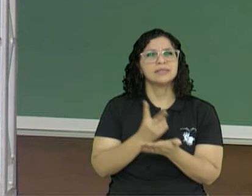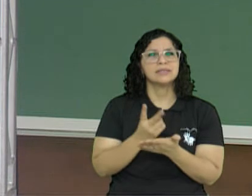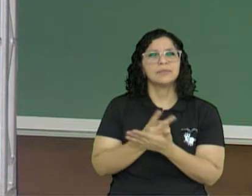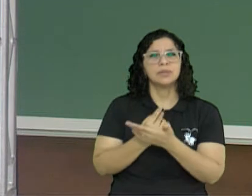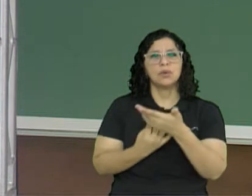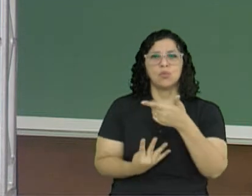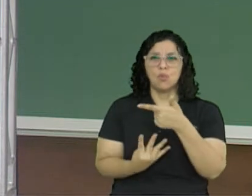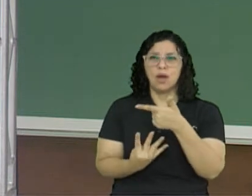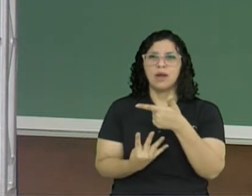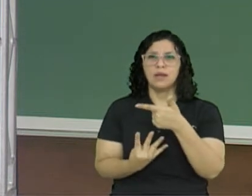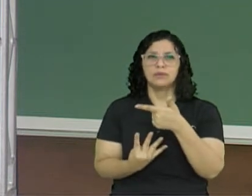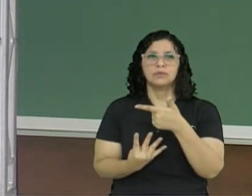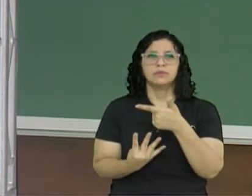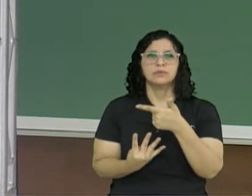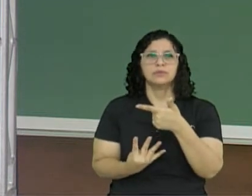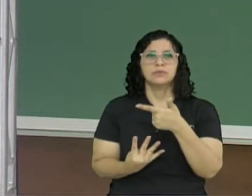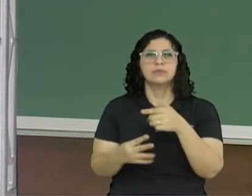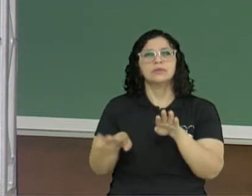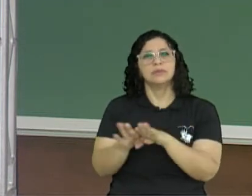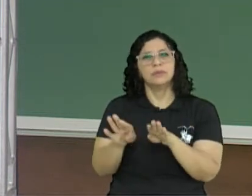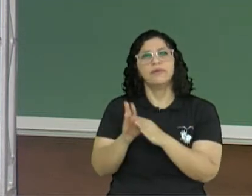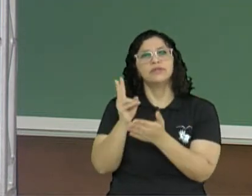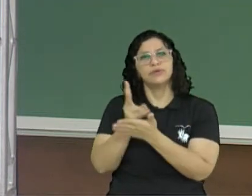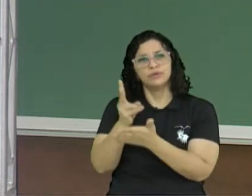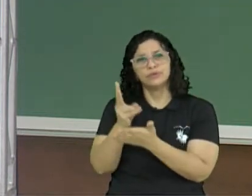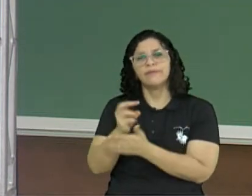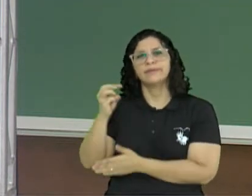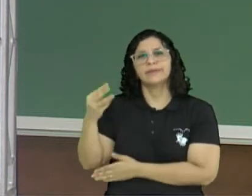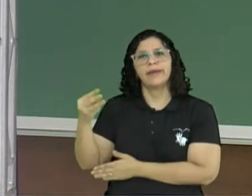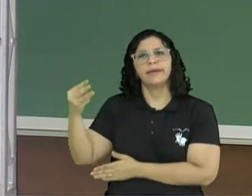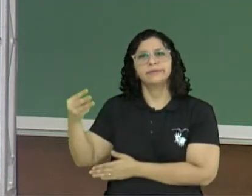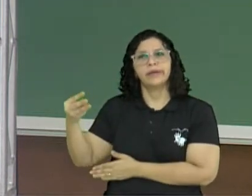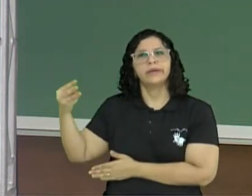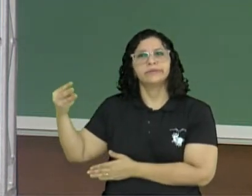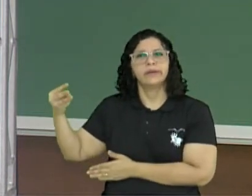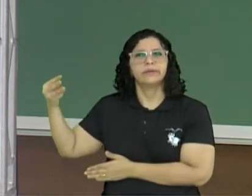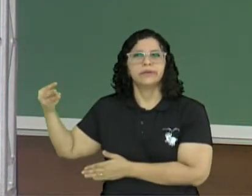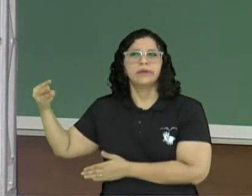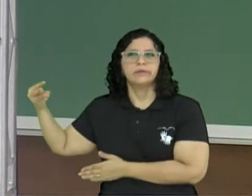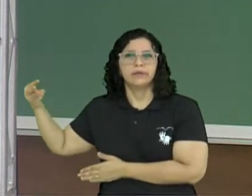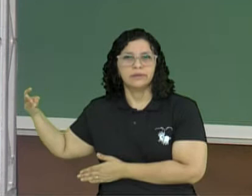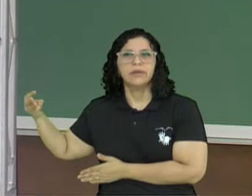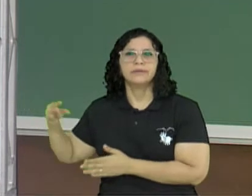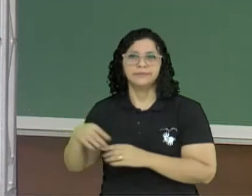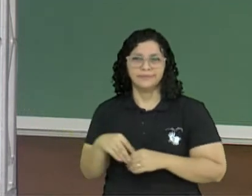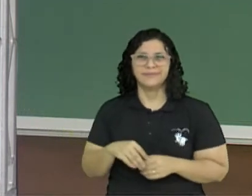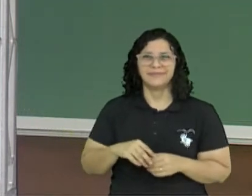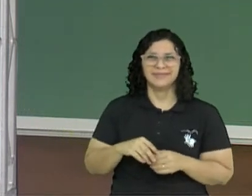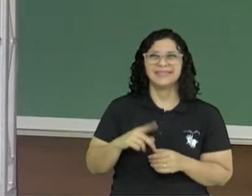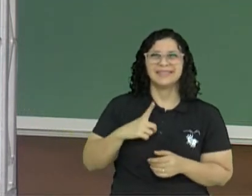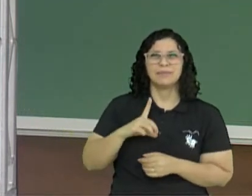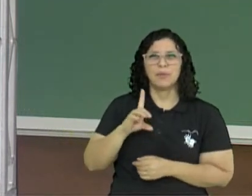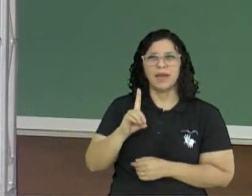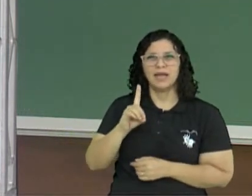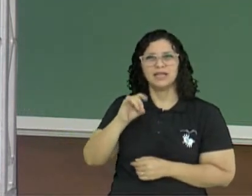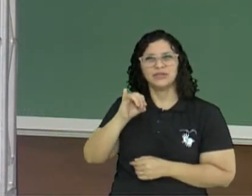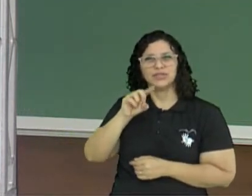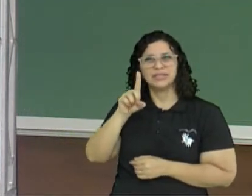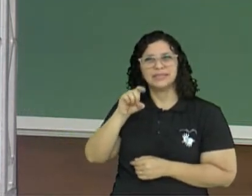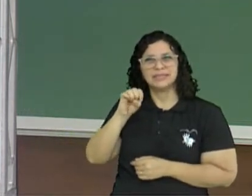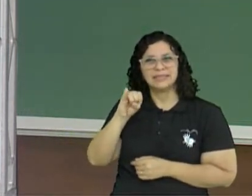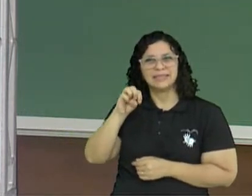sobrou o resto 4, aqui sobrou o resto 4. Então quer dizer que aqui ficaria 3, 3, 3, 3, infinitamente 3.